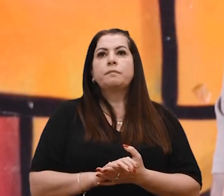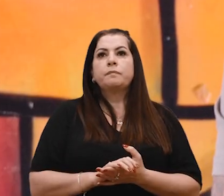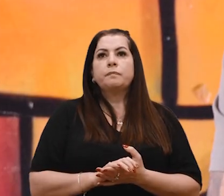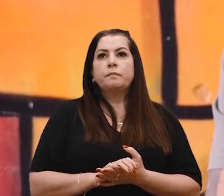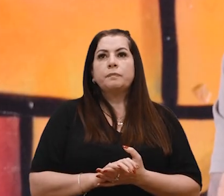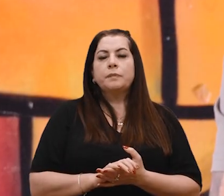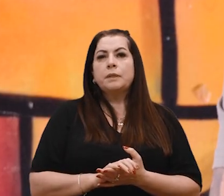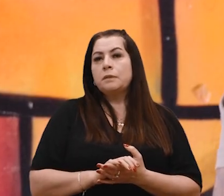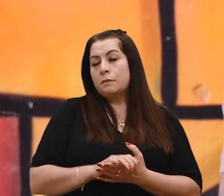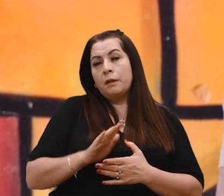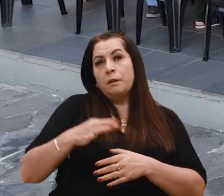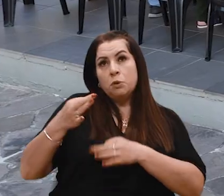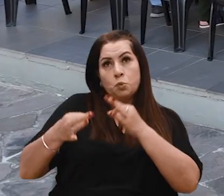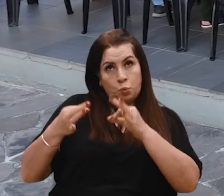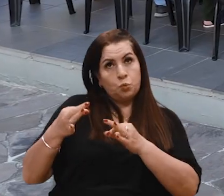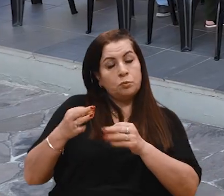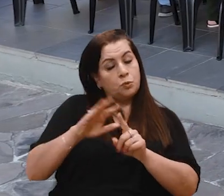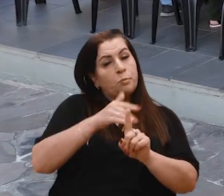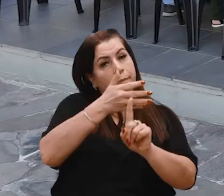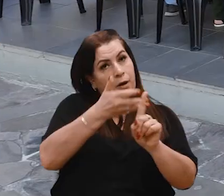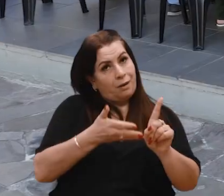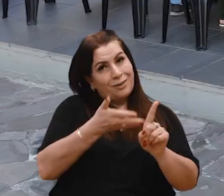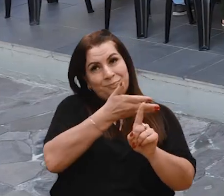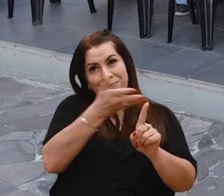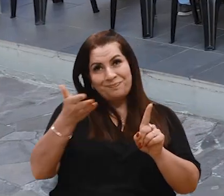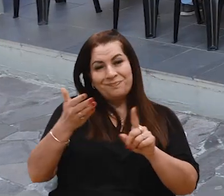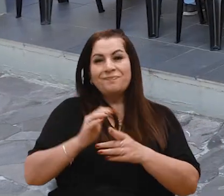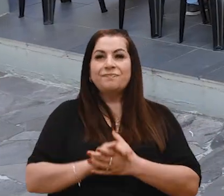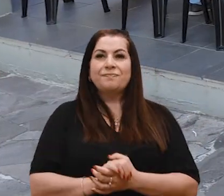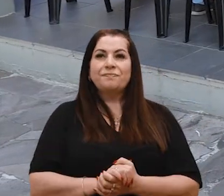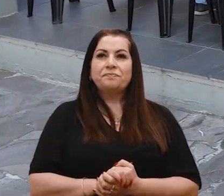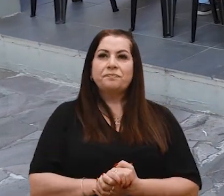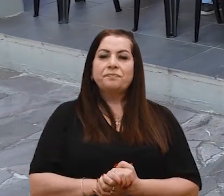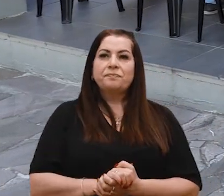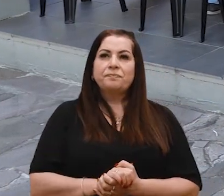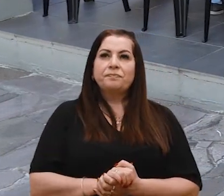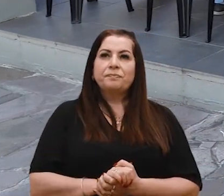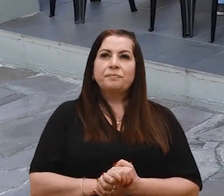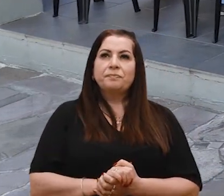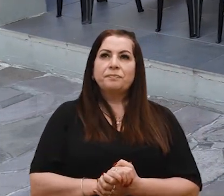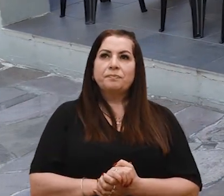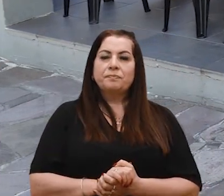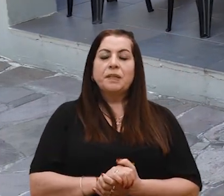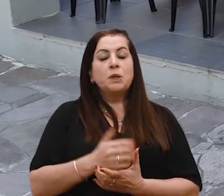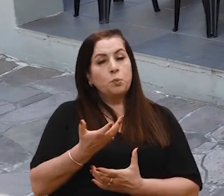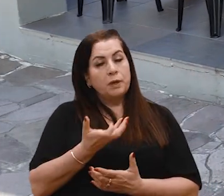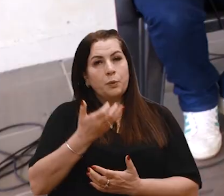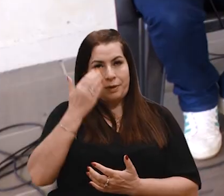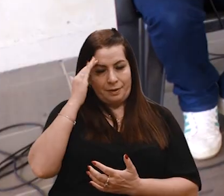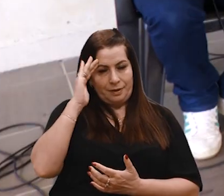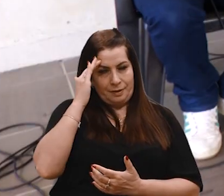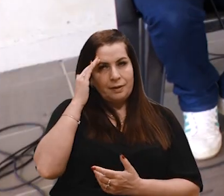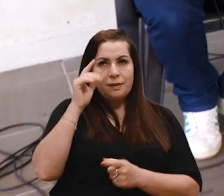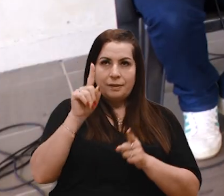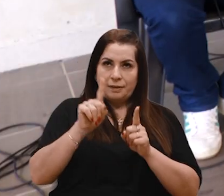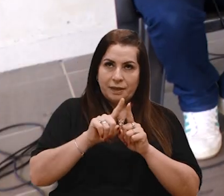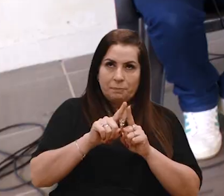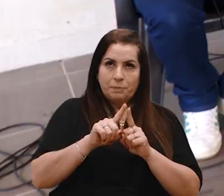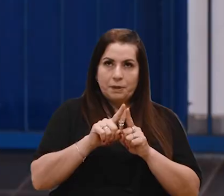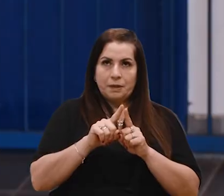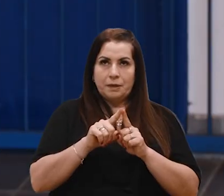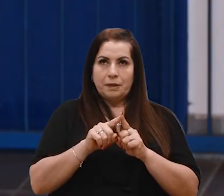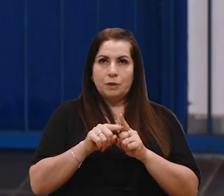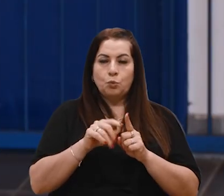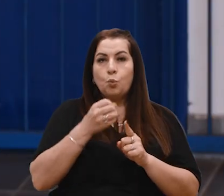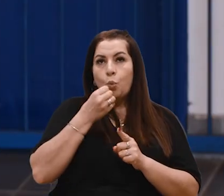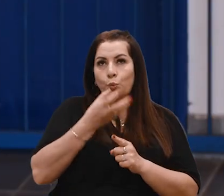estudar. Então, nada mais justo do que uma homenagem para eles, né? Professor Rafael, eu quero entender um